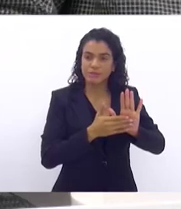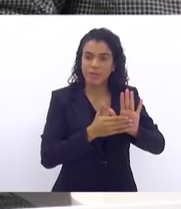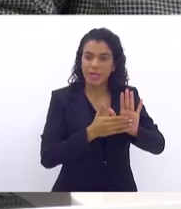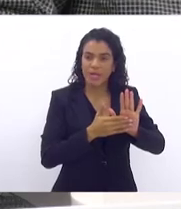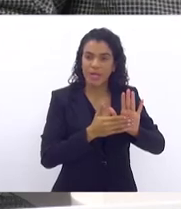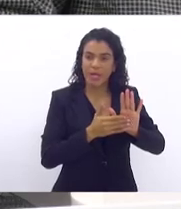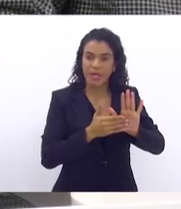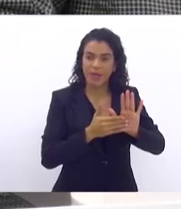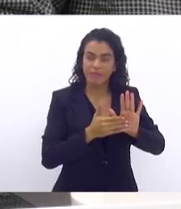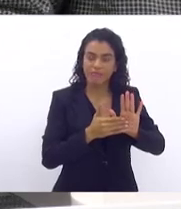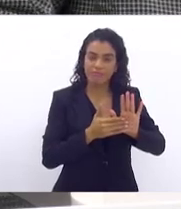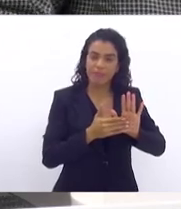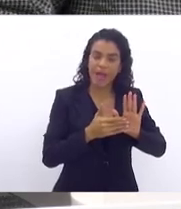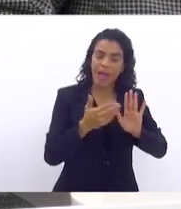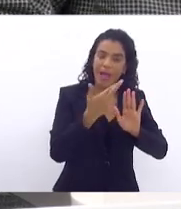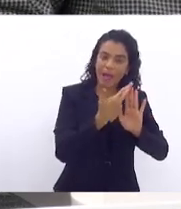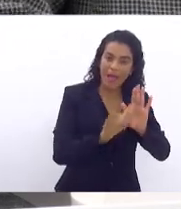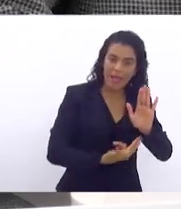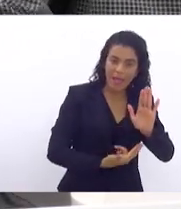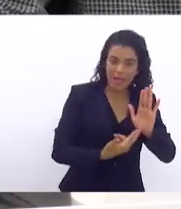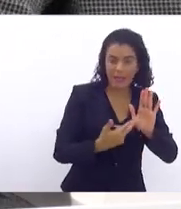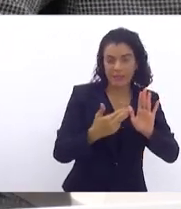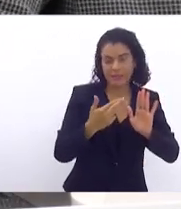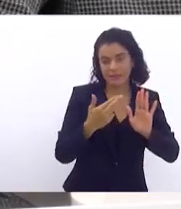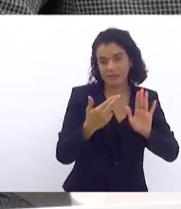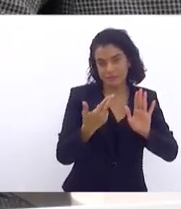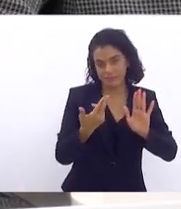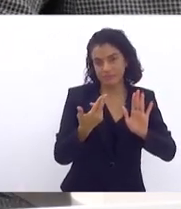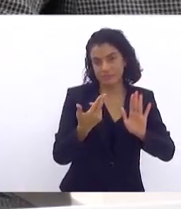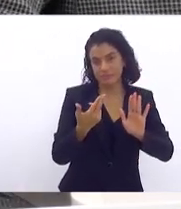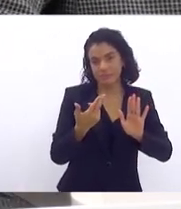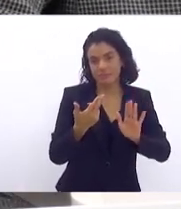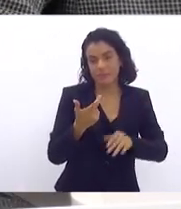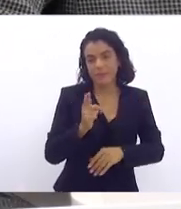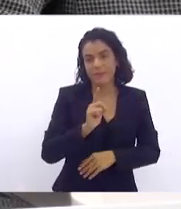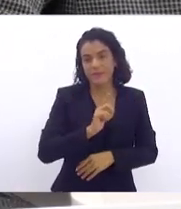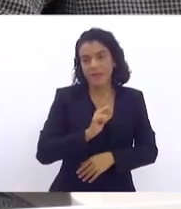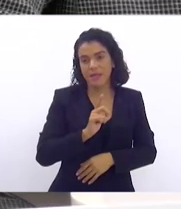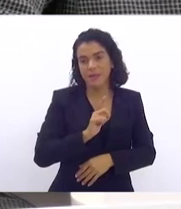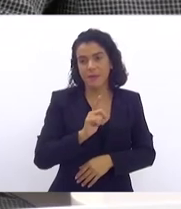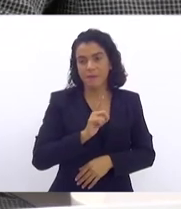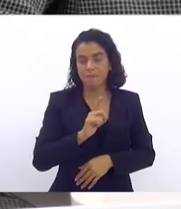da regulamentação que já existe, Marco Civil da Internet,